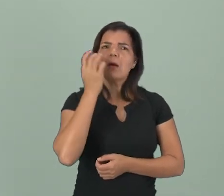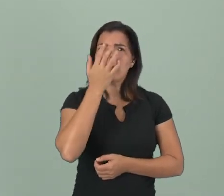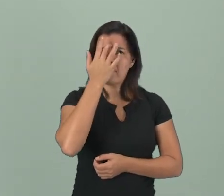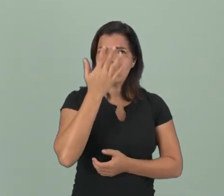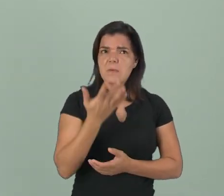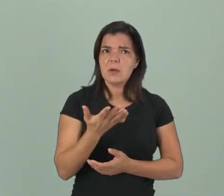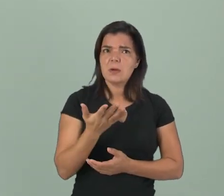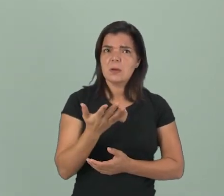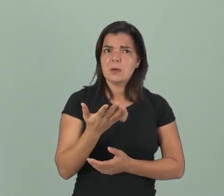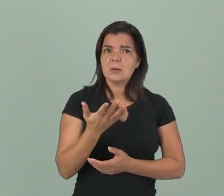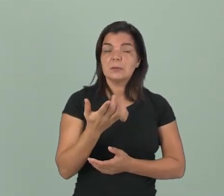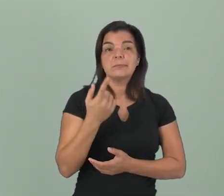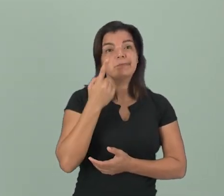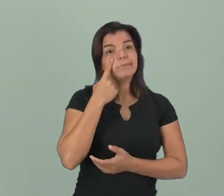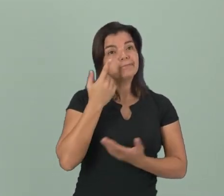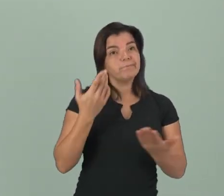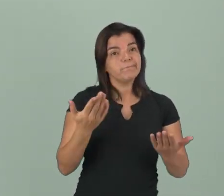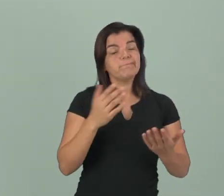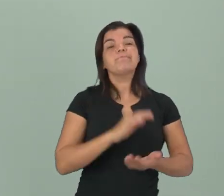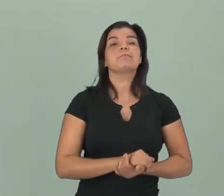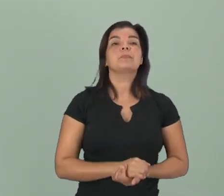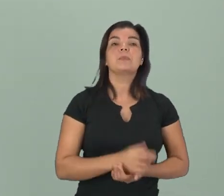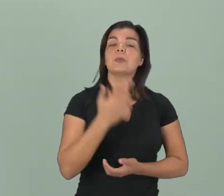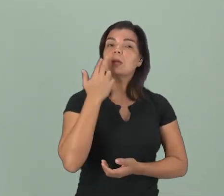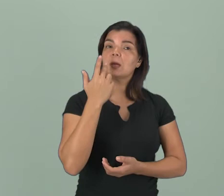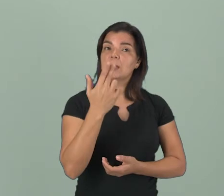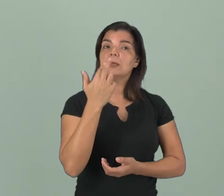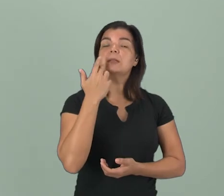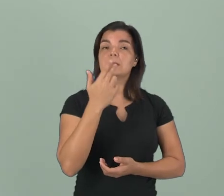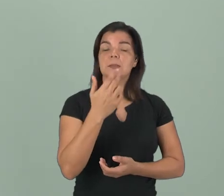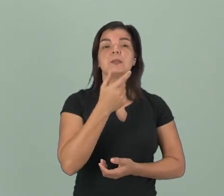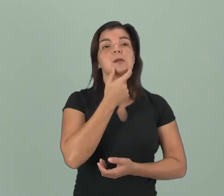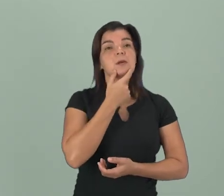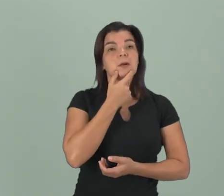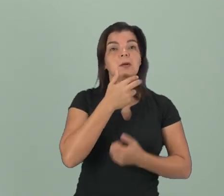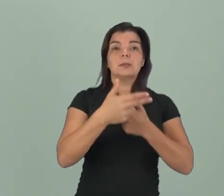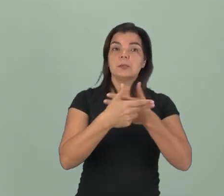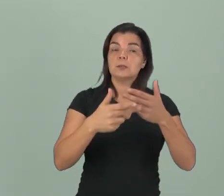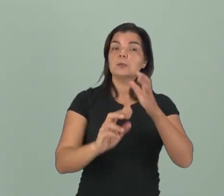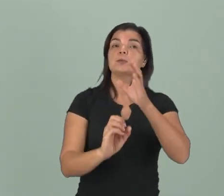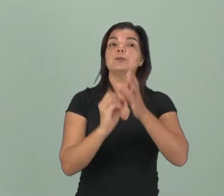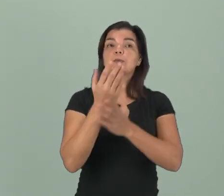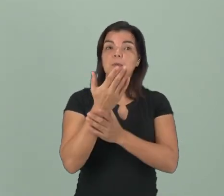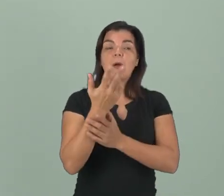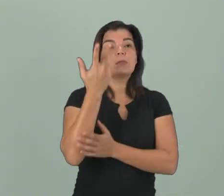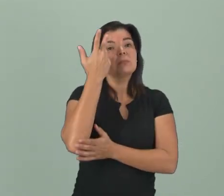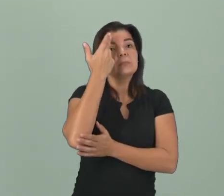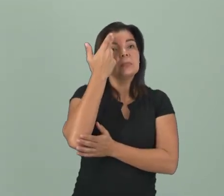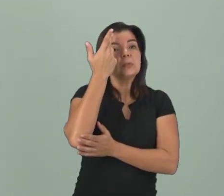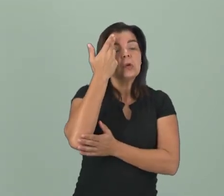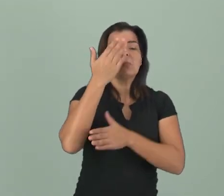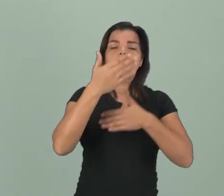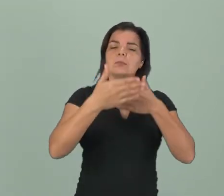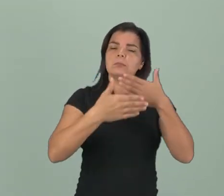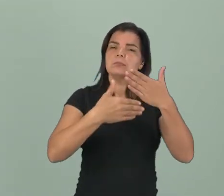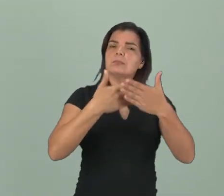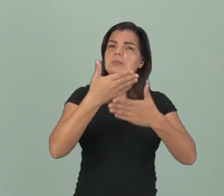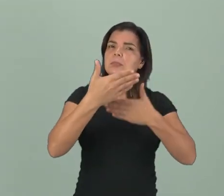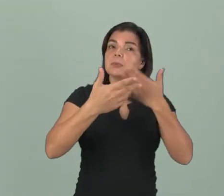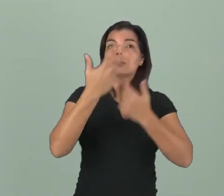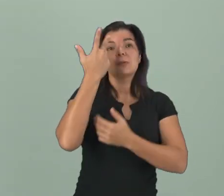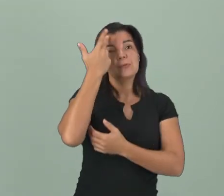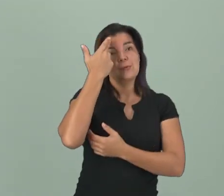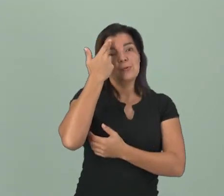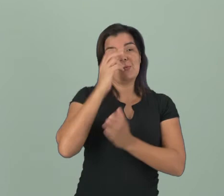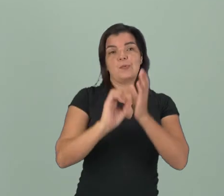criar agora vamos observamos pela história língua inglesa que essas coisas acontecem de forma natural é um processo natural